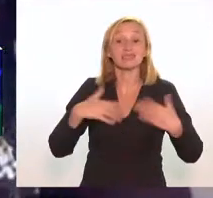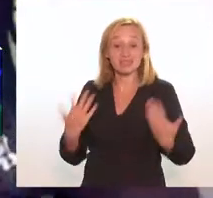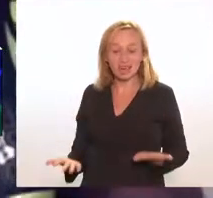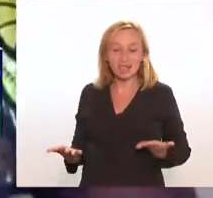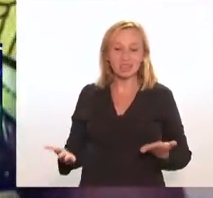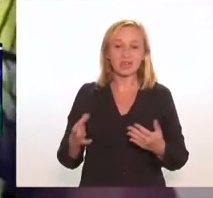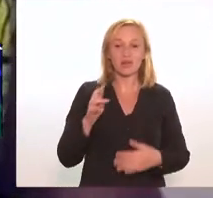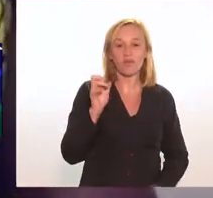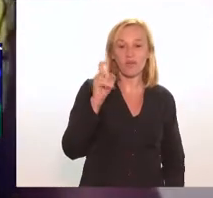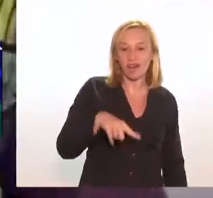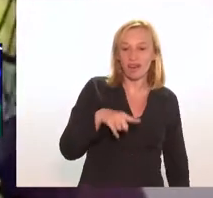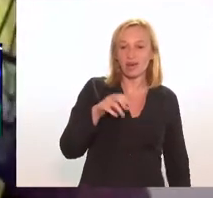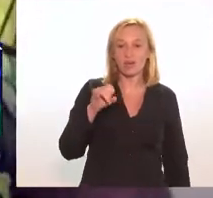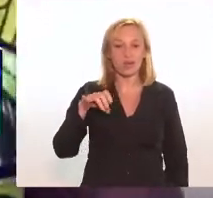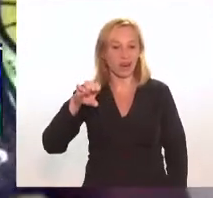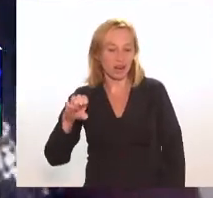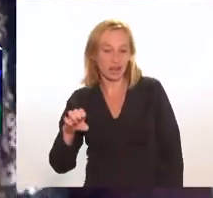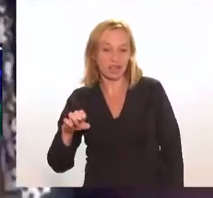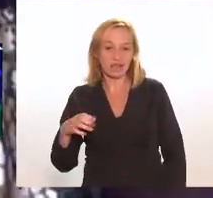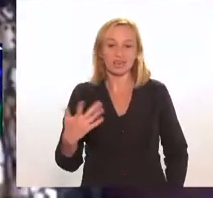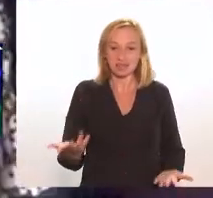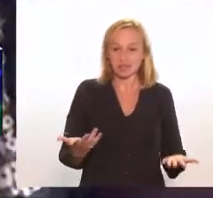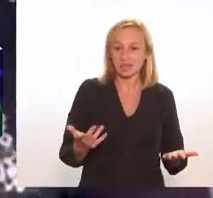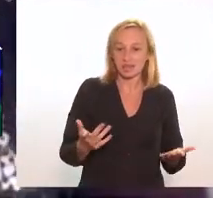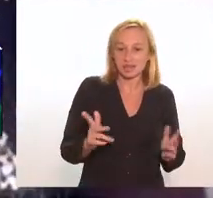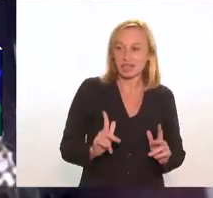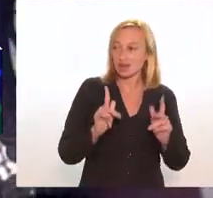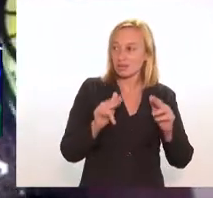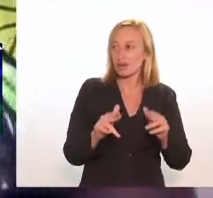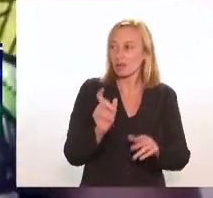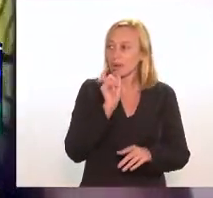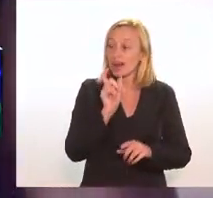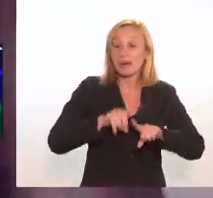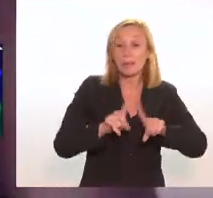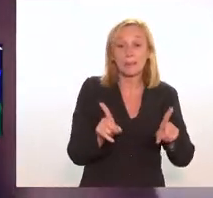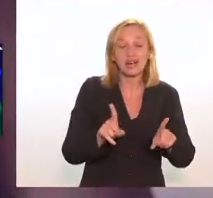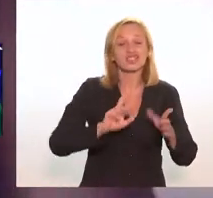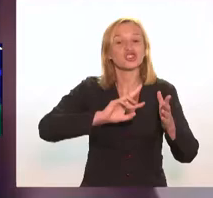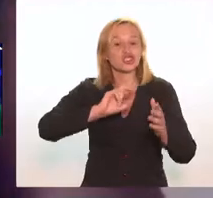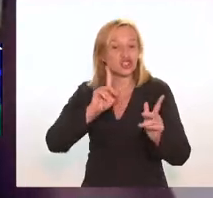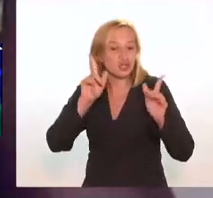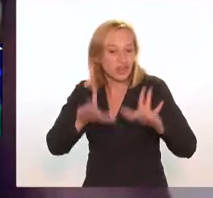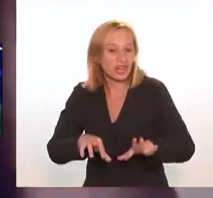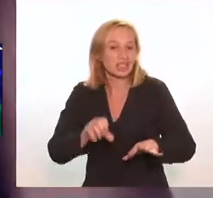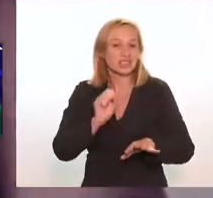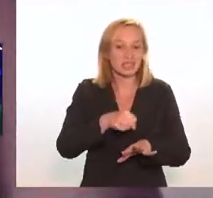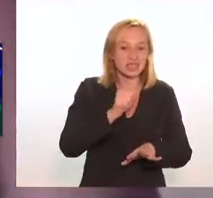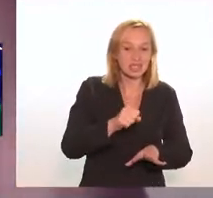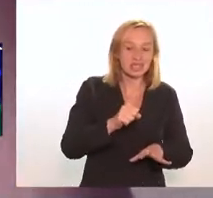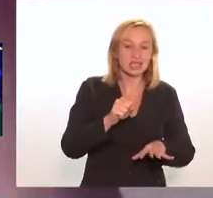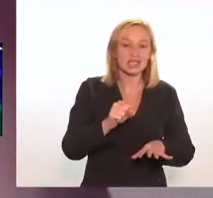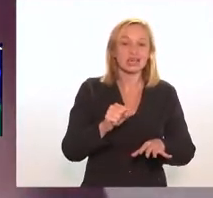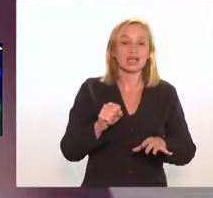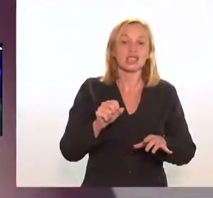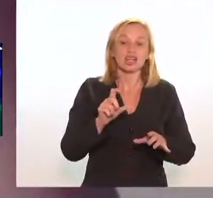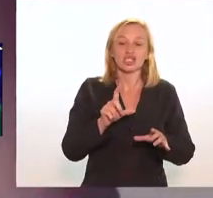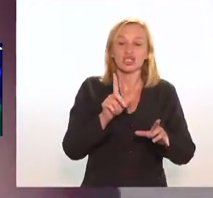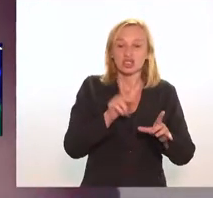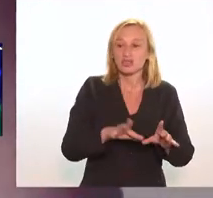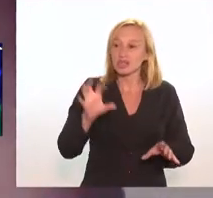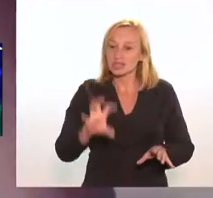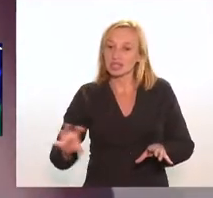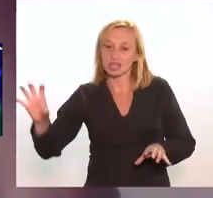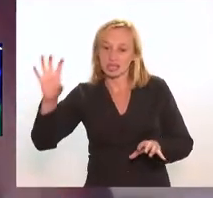o rolê e o rolé, a priori, são as mesmas palavras, mas faz diferença. A regionalidade faz